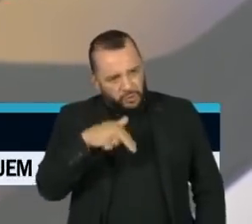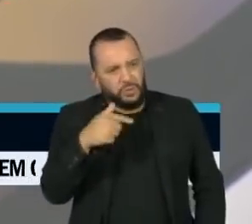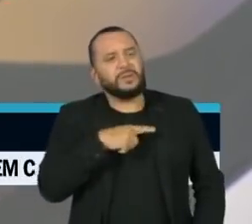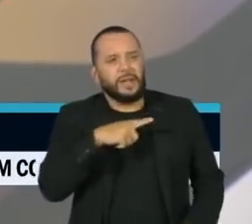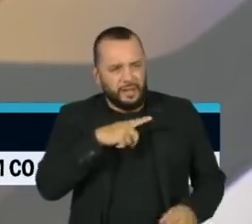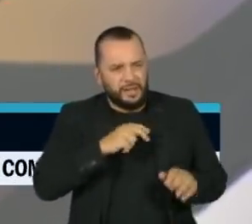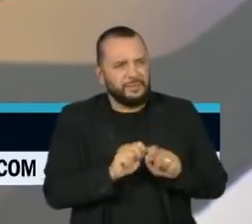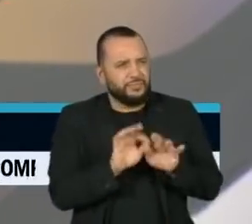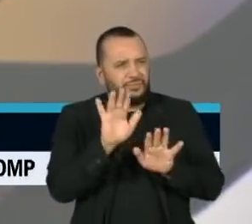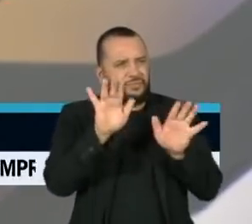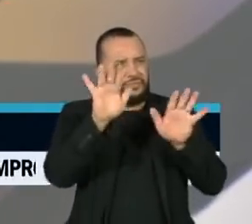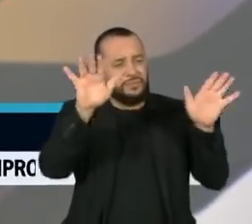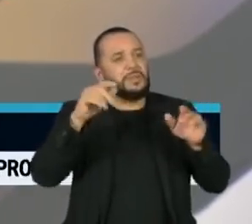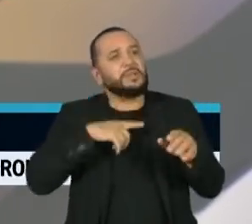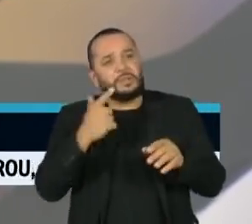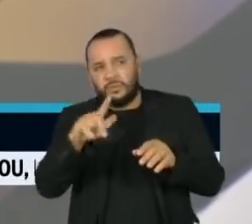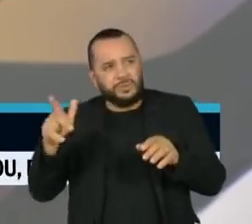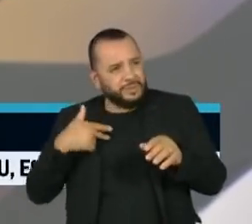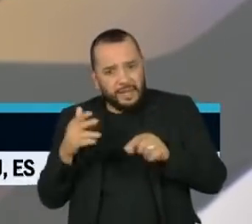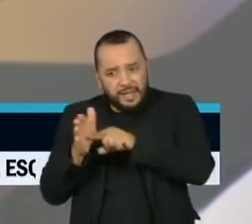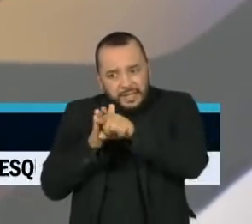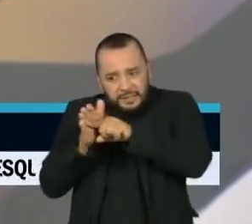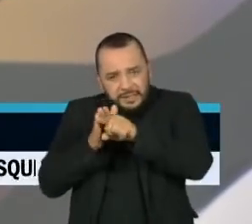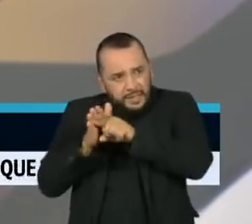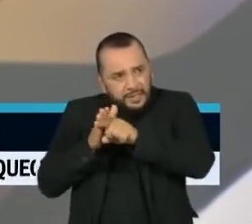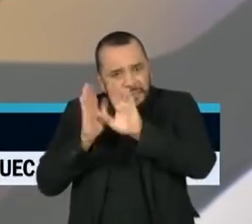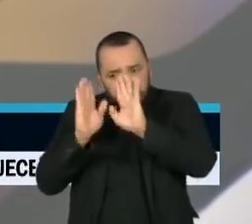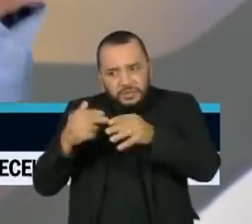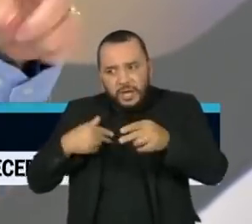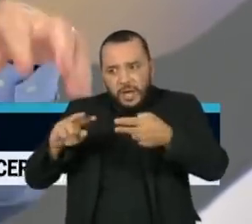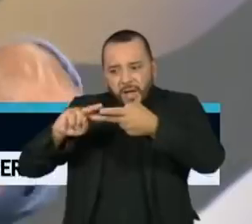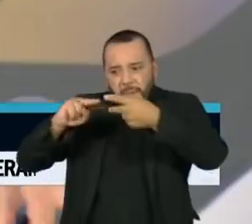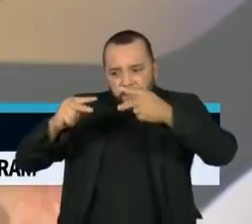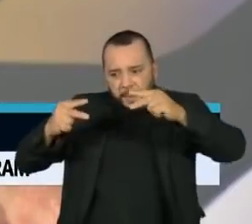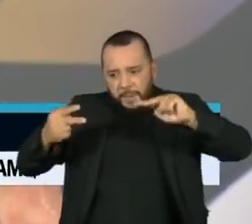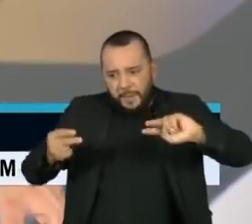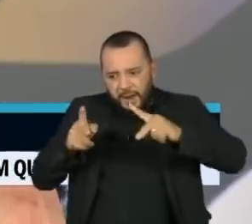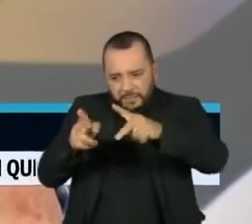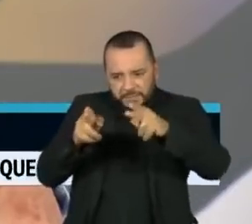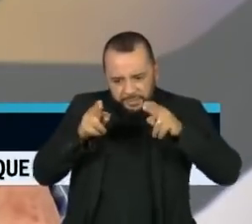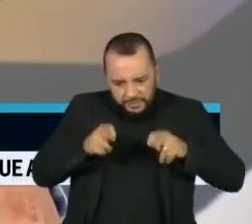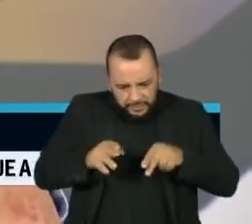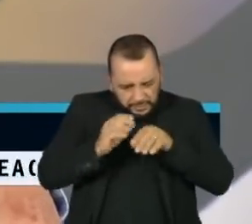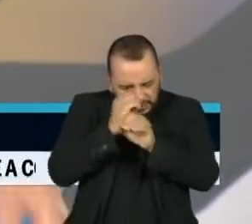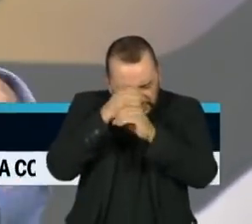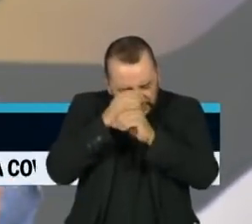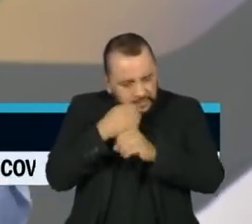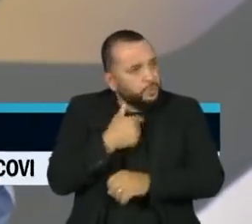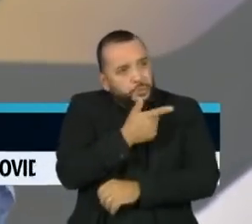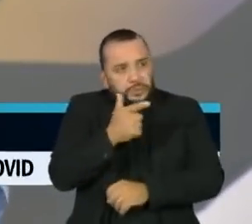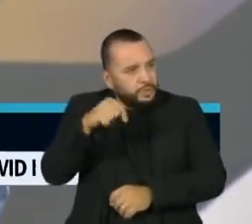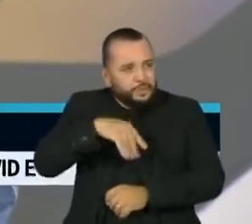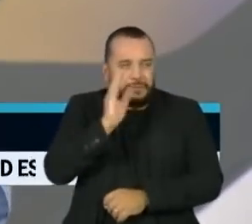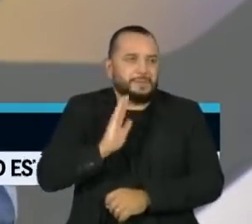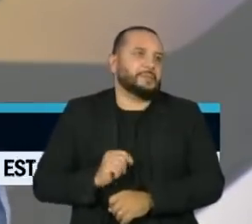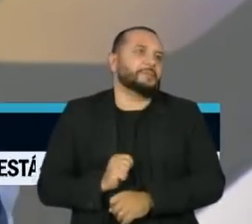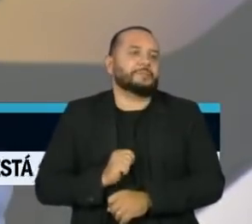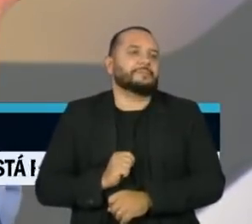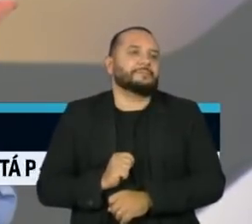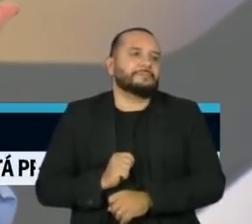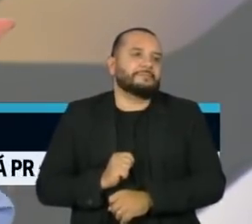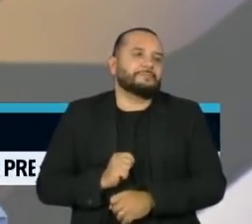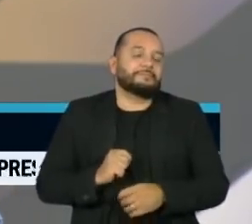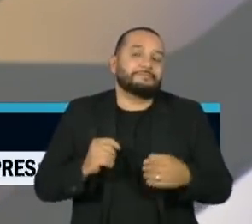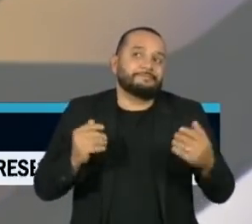vigilância genômica, mas com certeza já não depende mais de exportação, já é autóctone. Agora, qual que é a